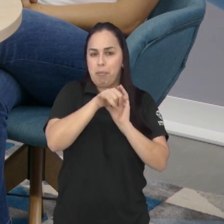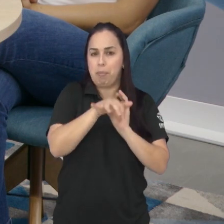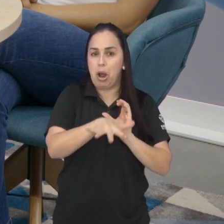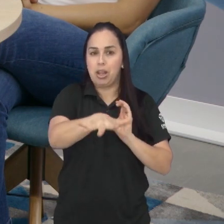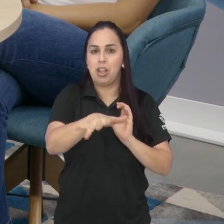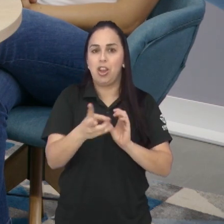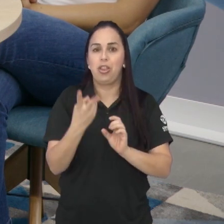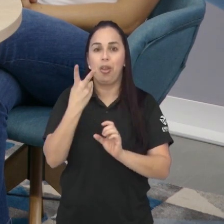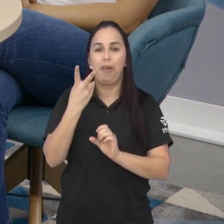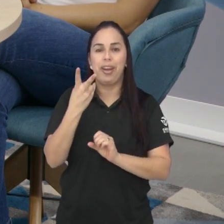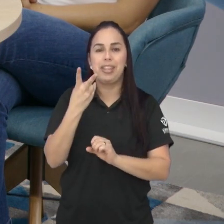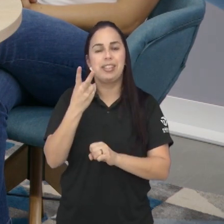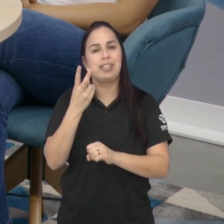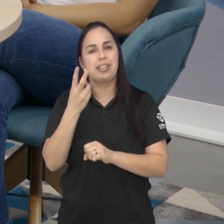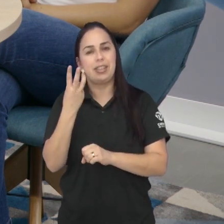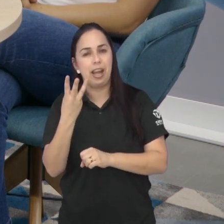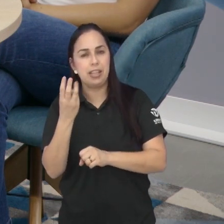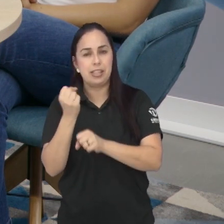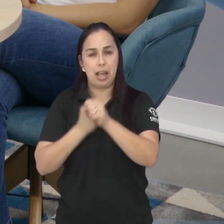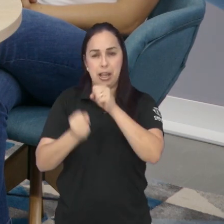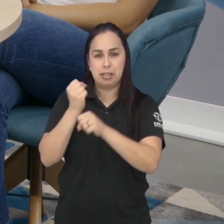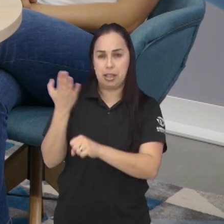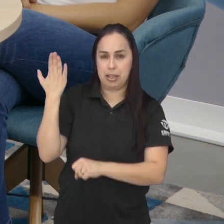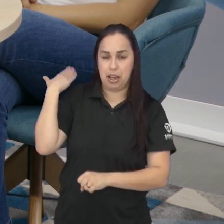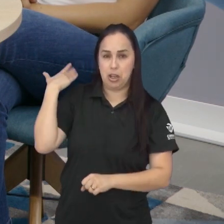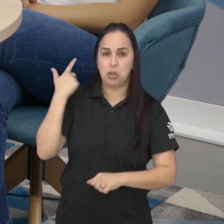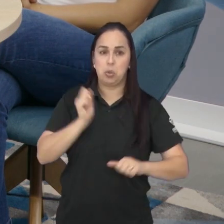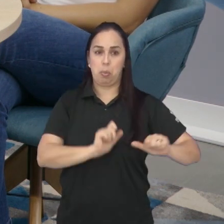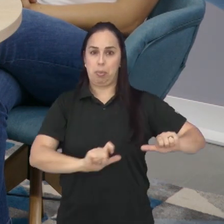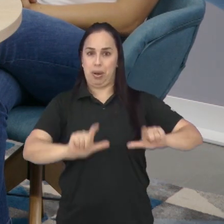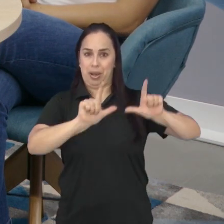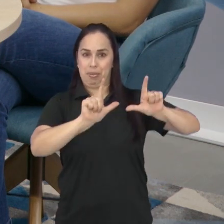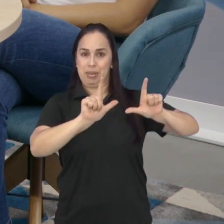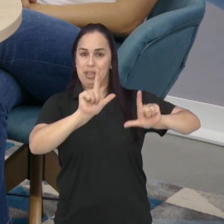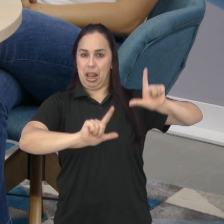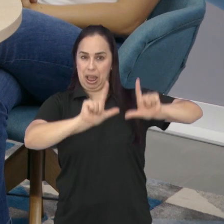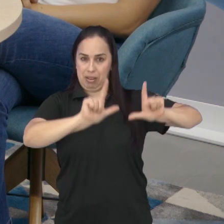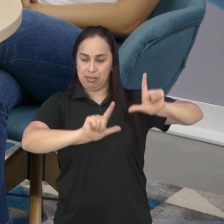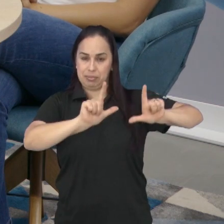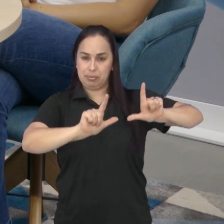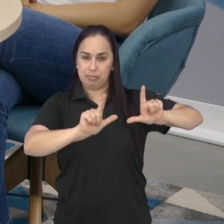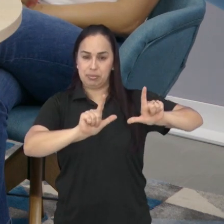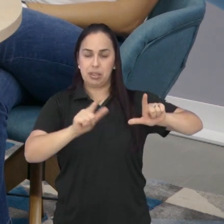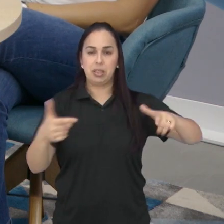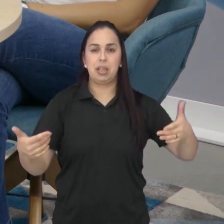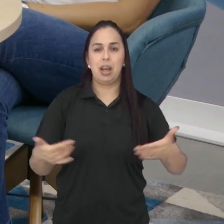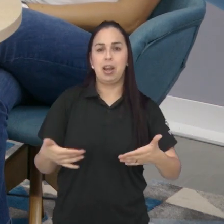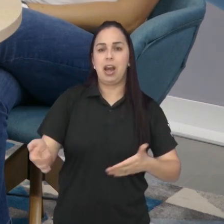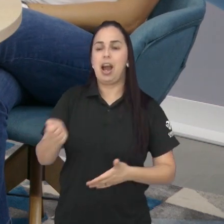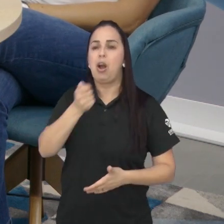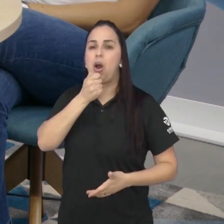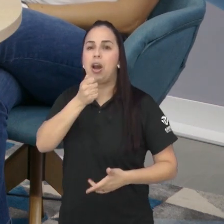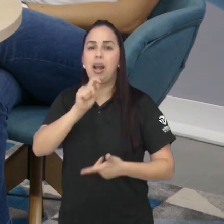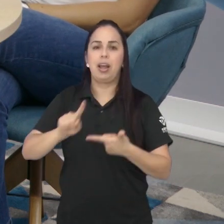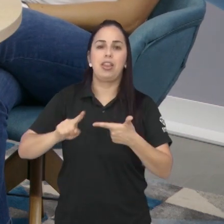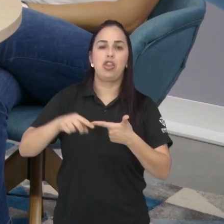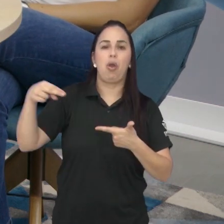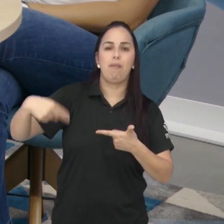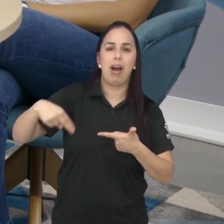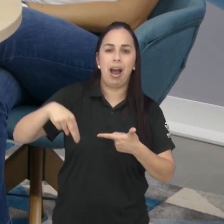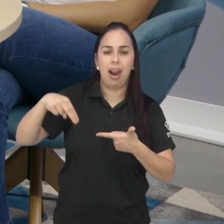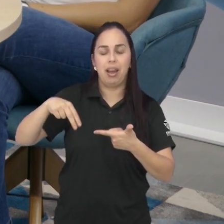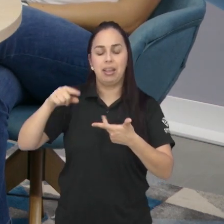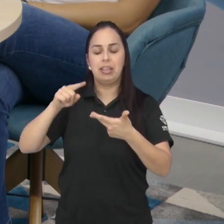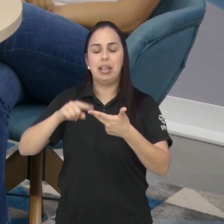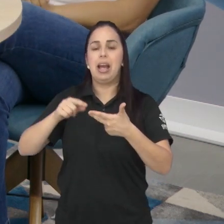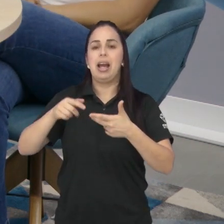anos, num conhecido programa de televisão. E aí, quando ele começa a ser mais abordado pela mídia ou em novelas, ele acaba, né,